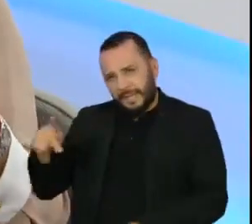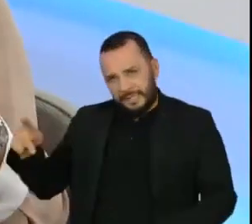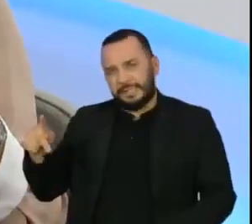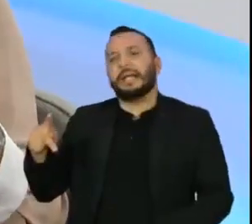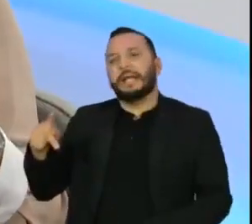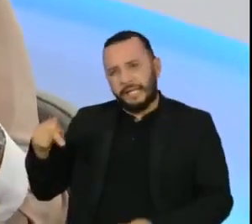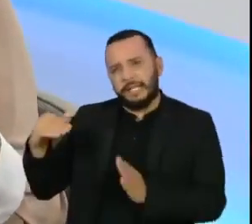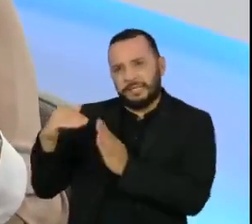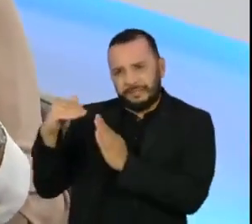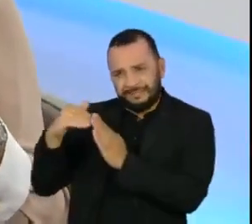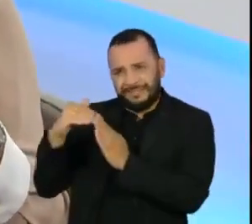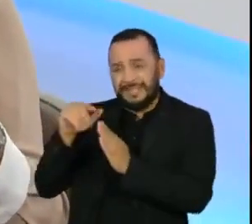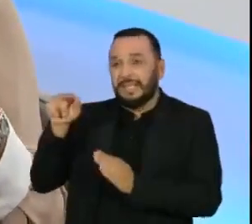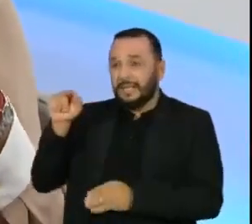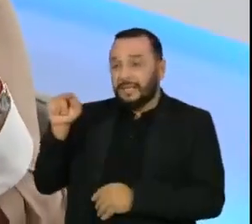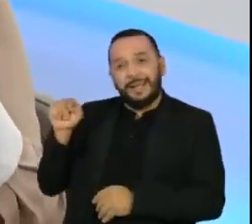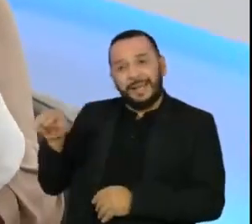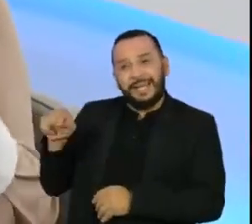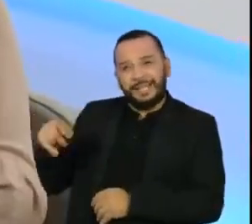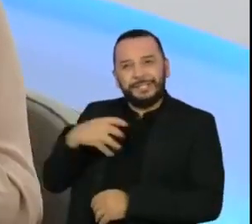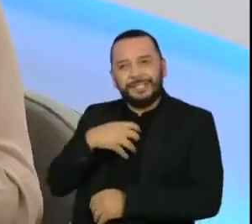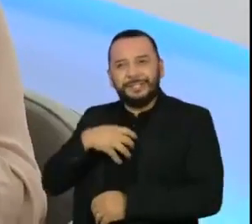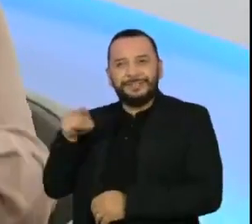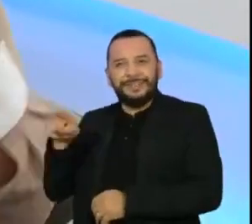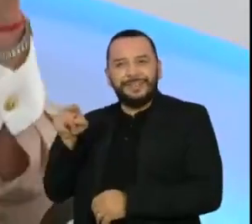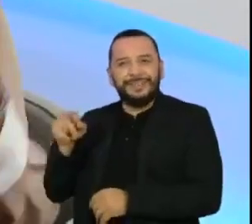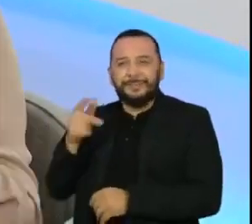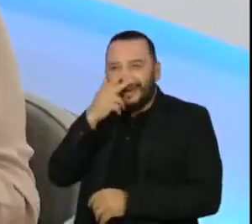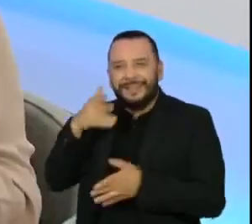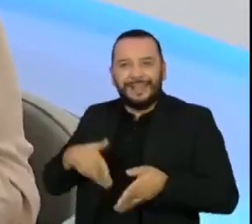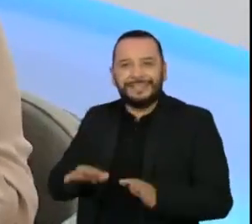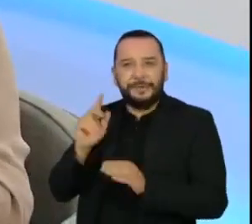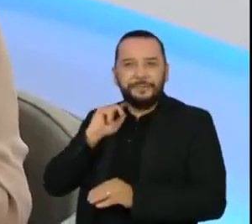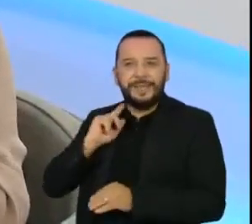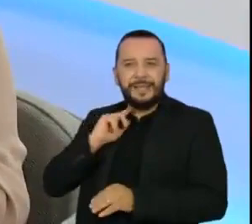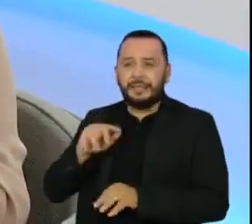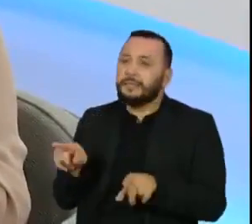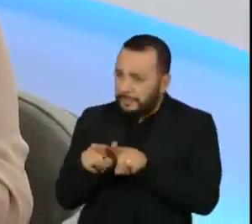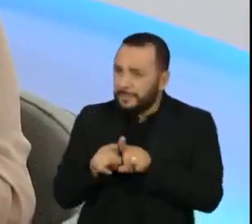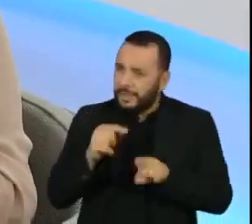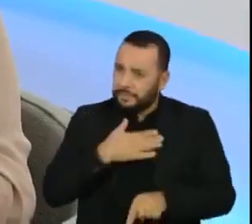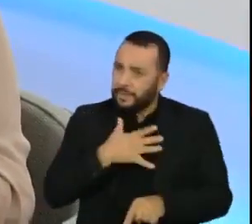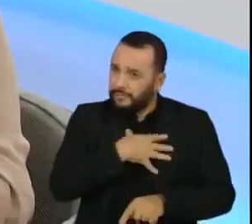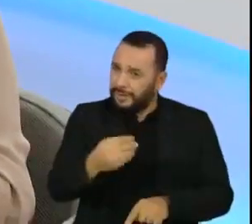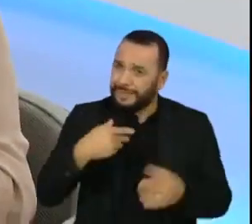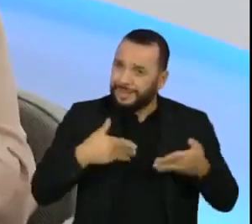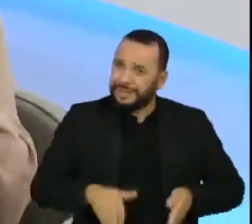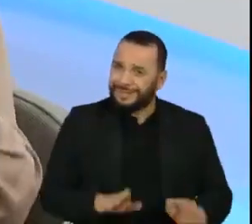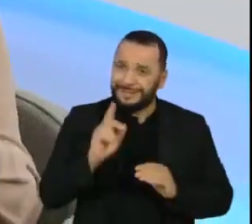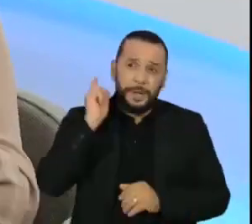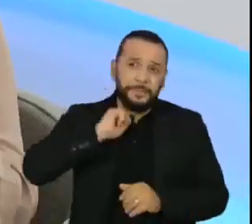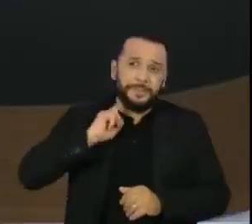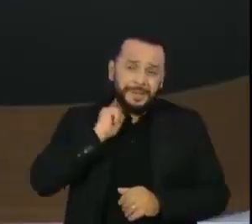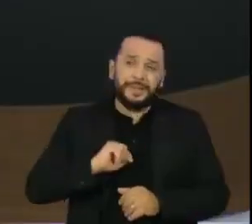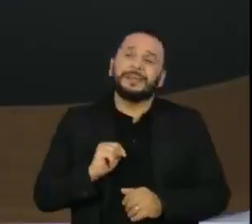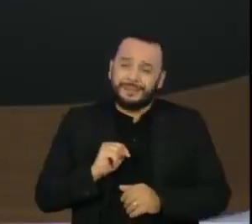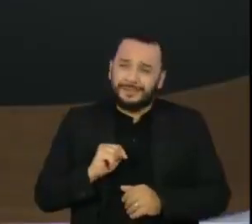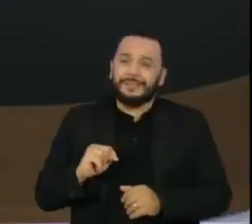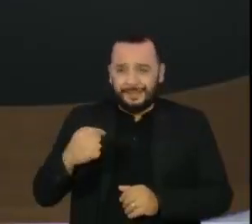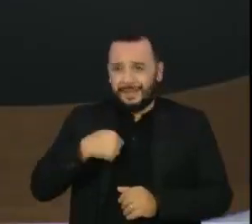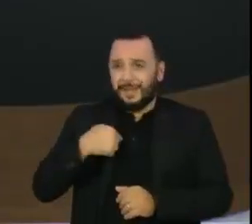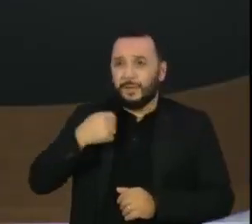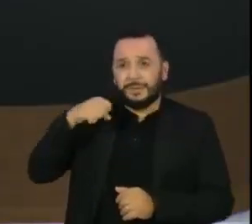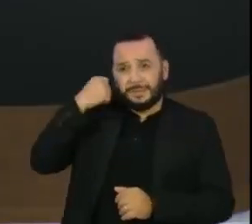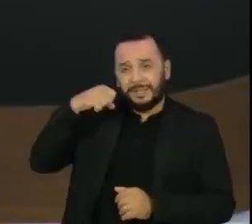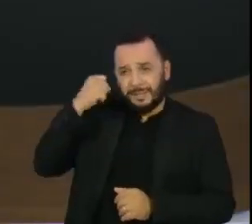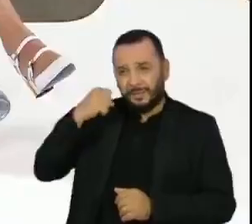falam que ele é muito Mineiro Mas isso é eu também sou meia mineira Meu minha família toda é de das Minas Gerais e Senadora pelo